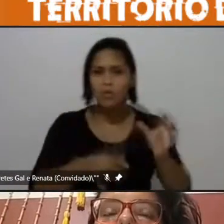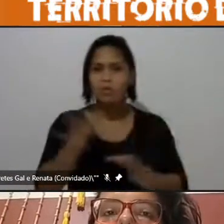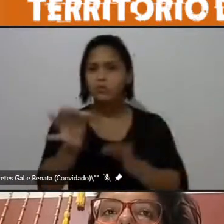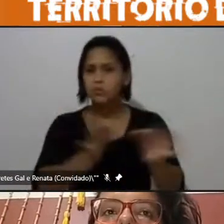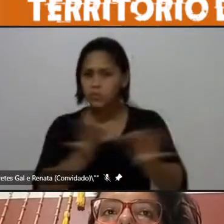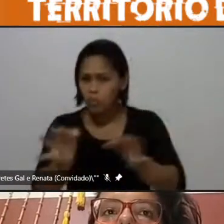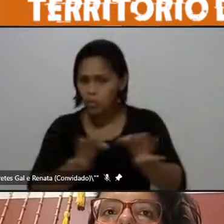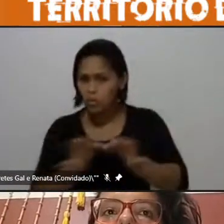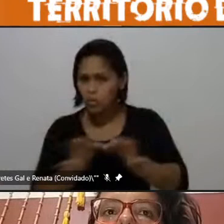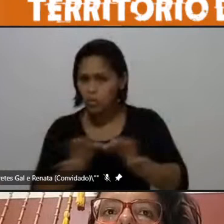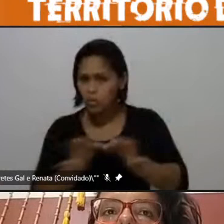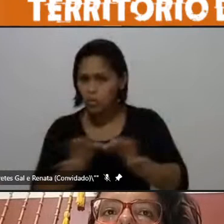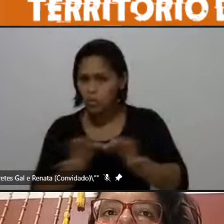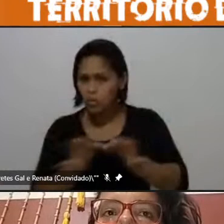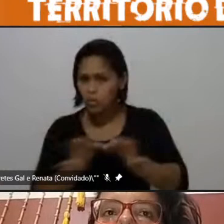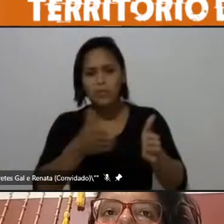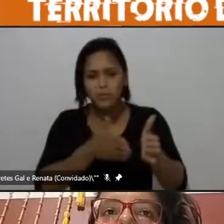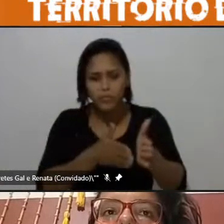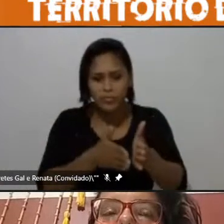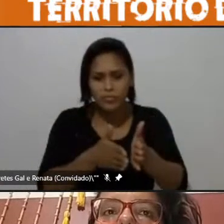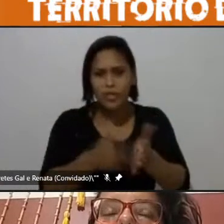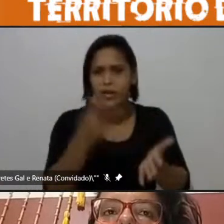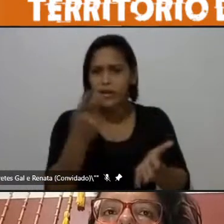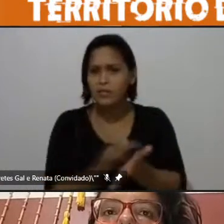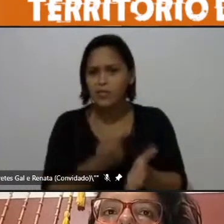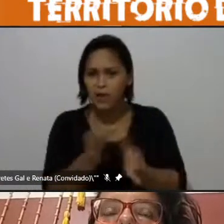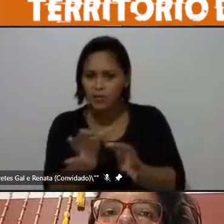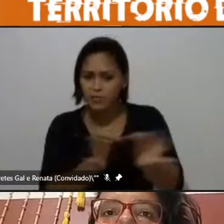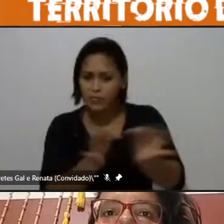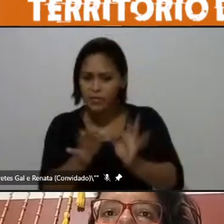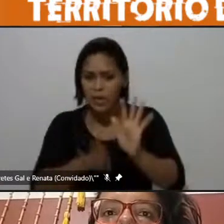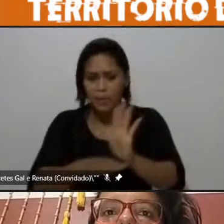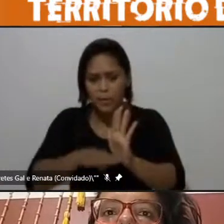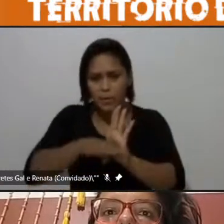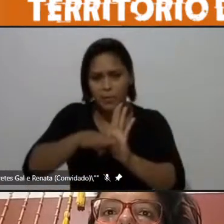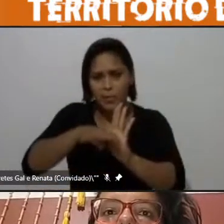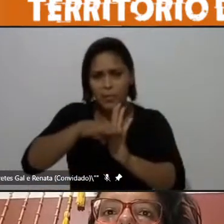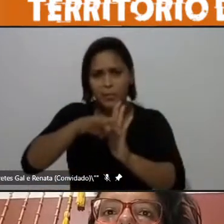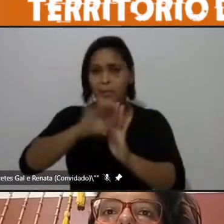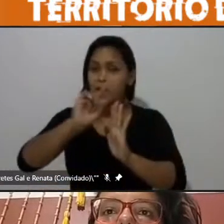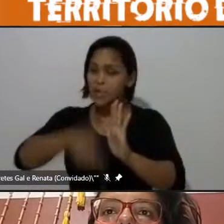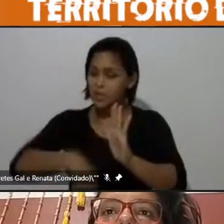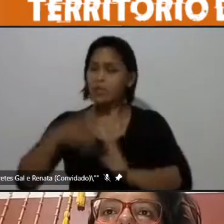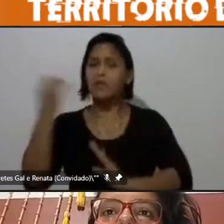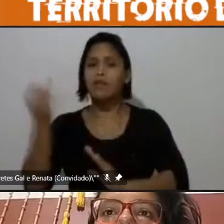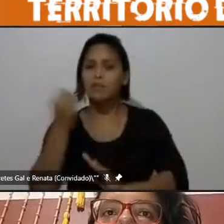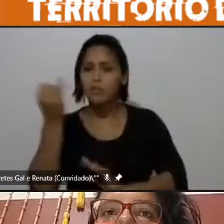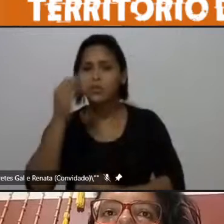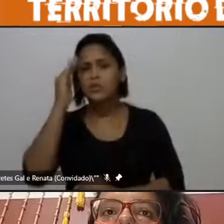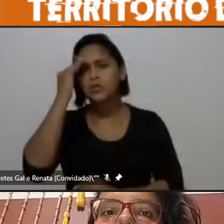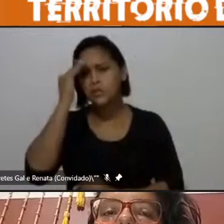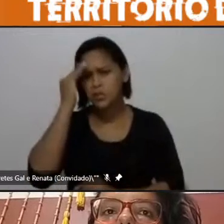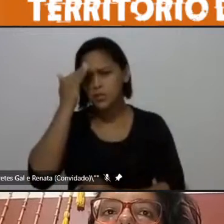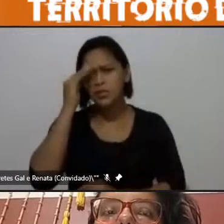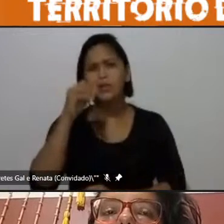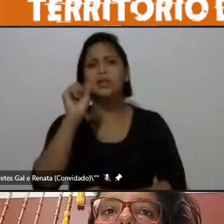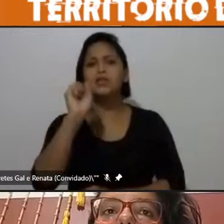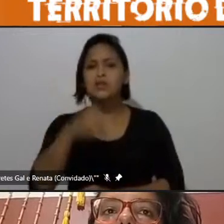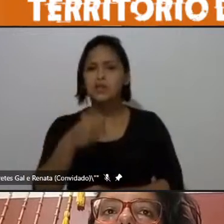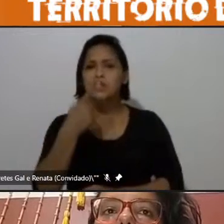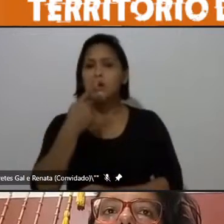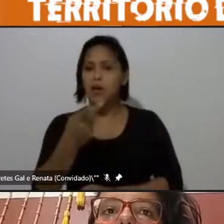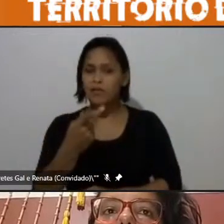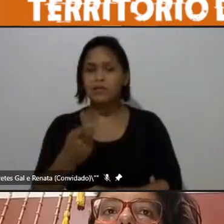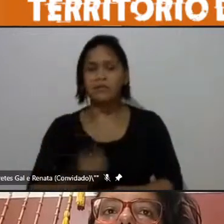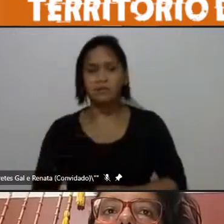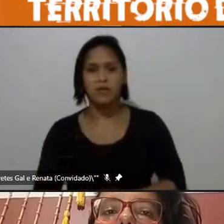elas não são antitéticas, elas acontecem de forma concomitante, né? Então, é importante que a gente entenda, muito bem colocada